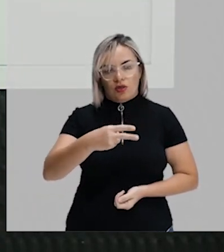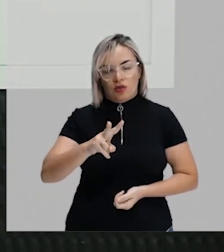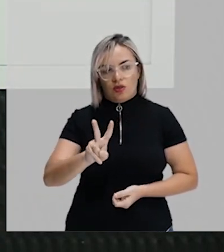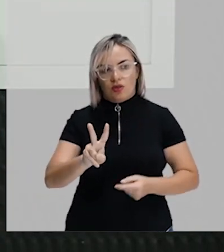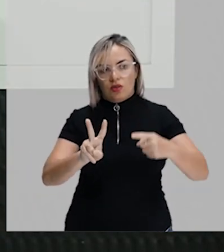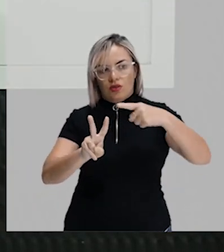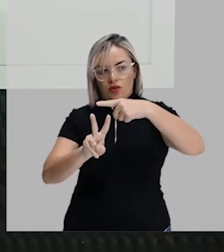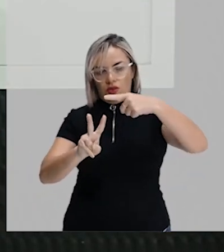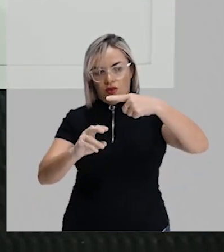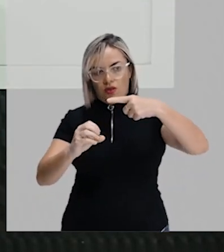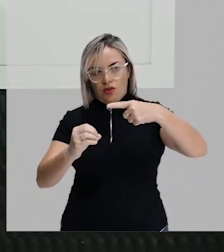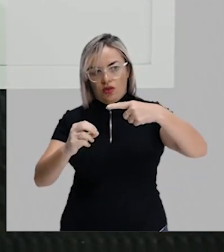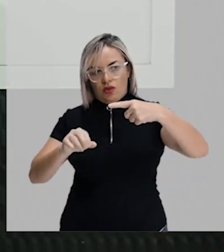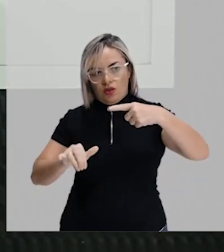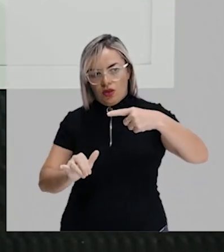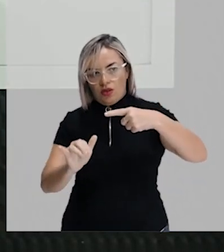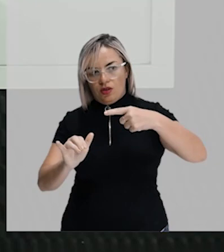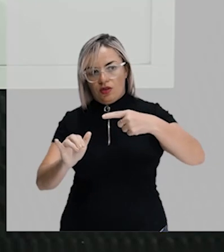VOY